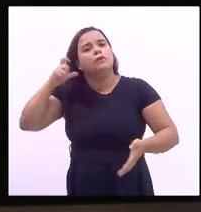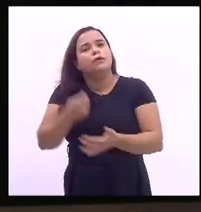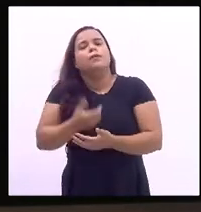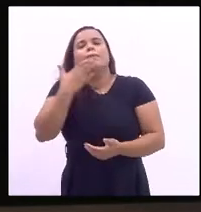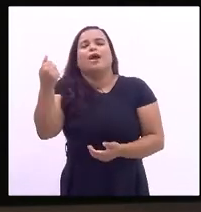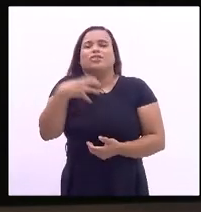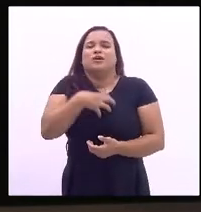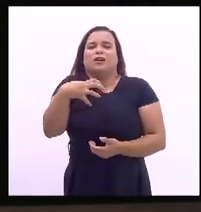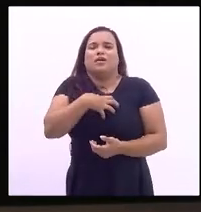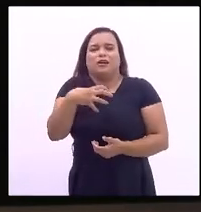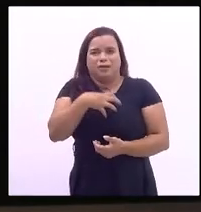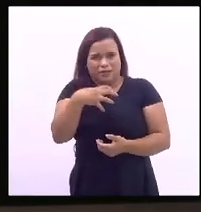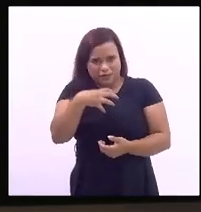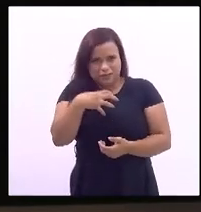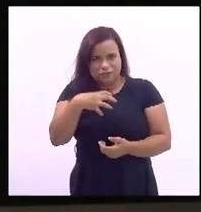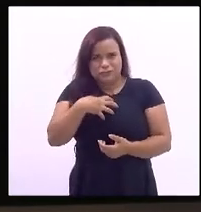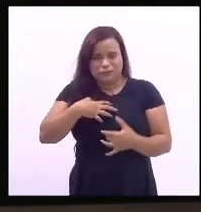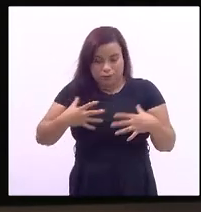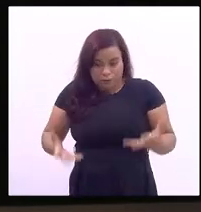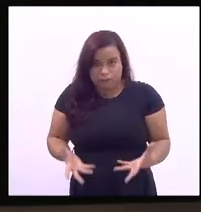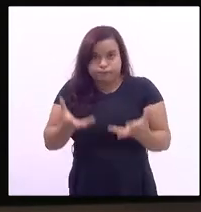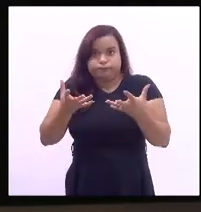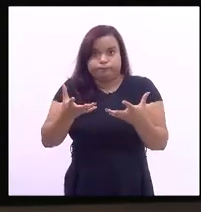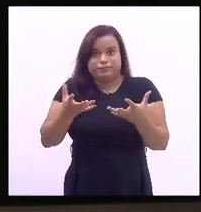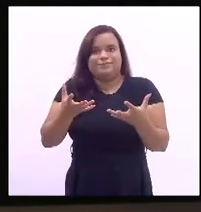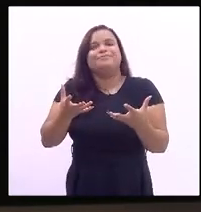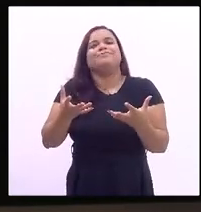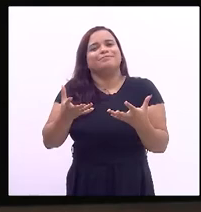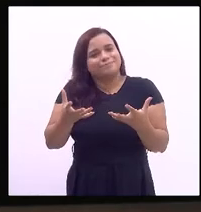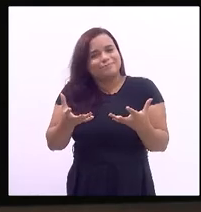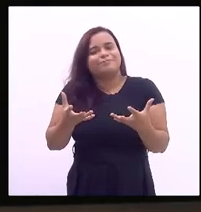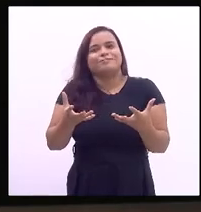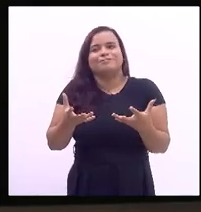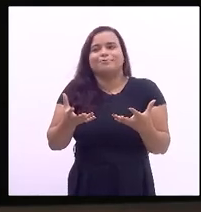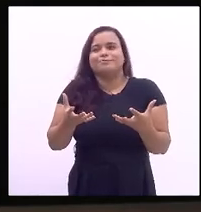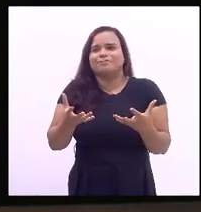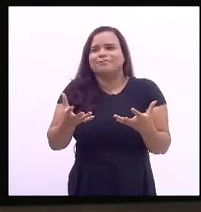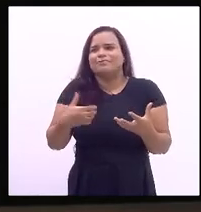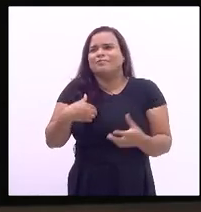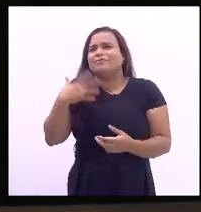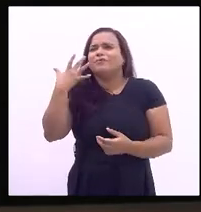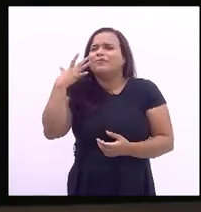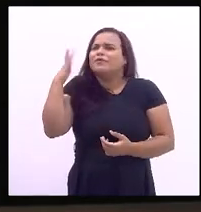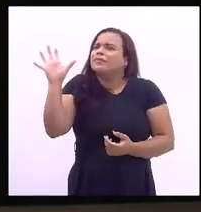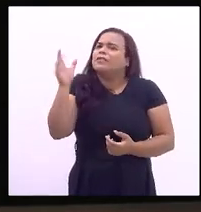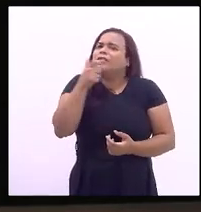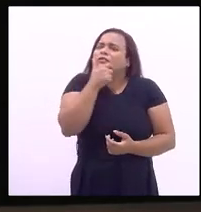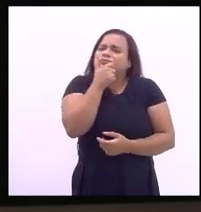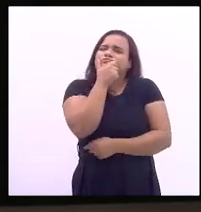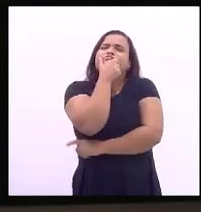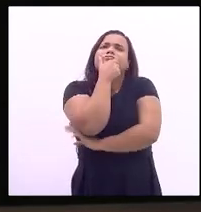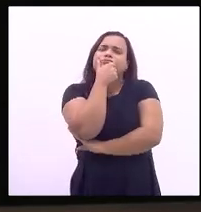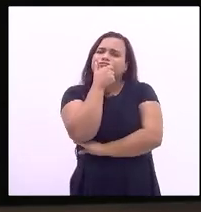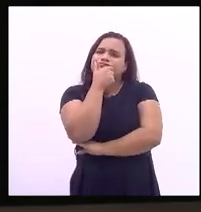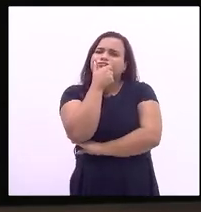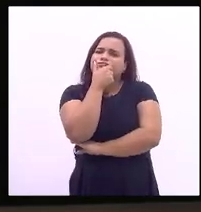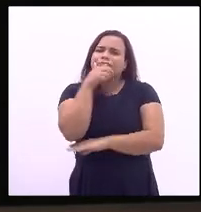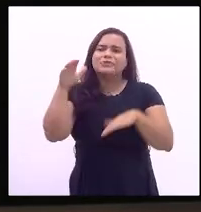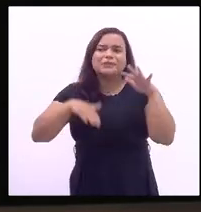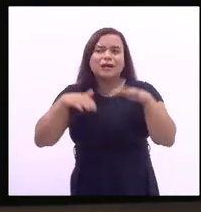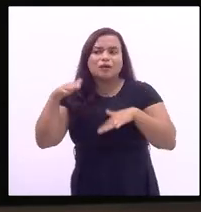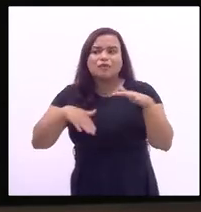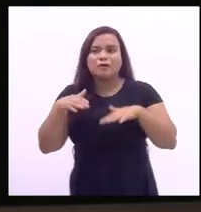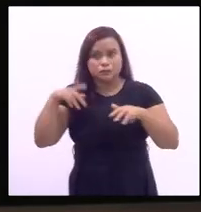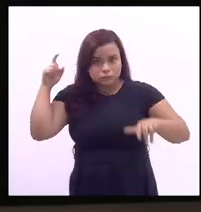a melhor forma de revitalização ou não sei nem e reteve ele Talvez uma